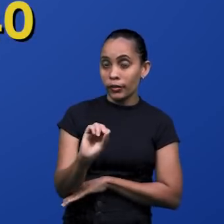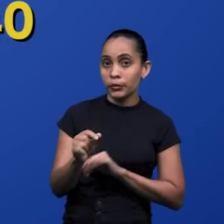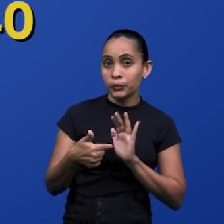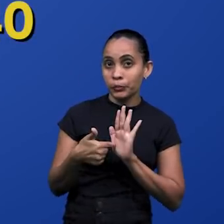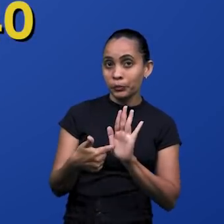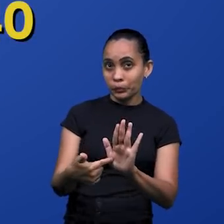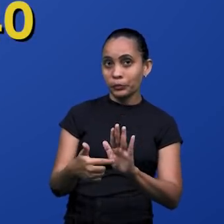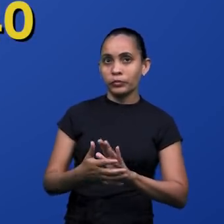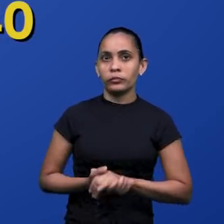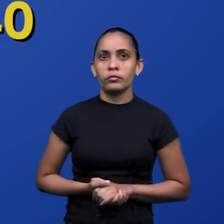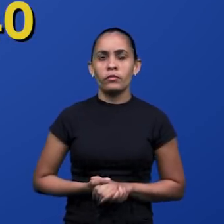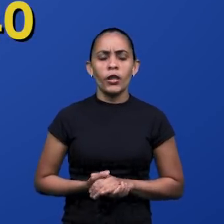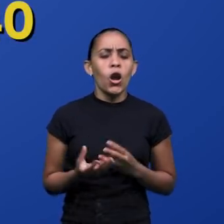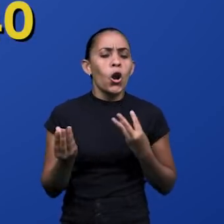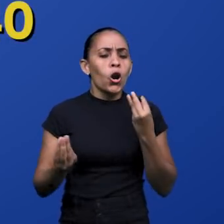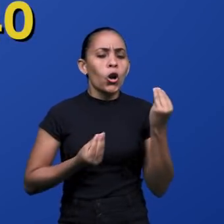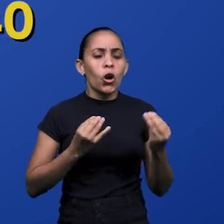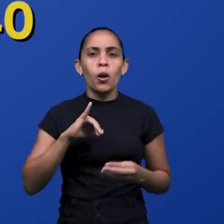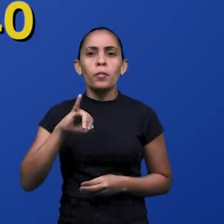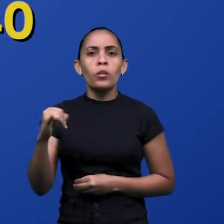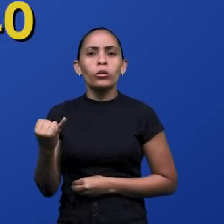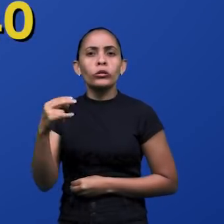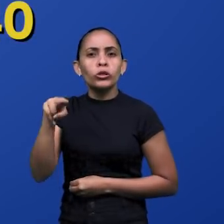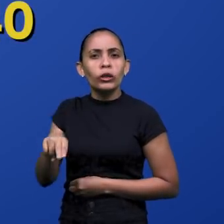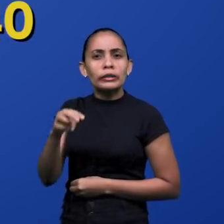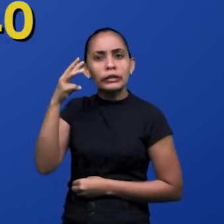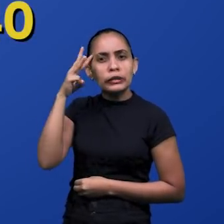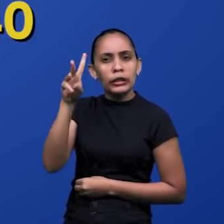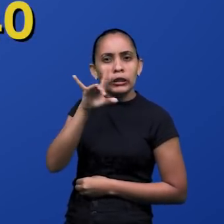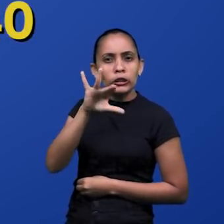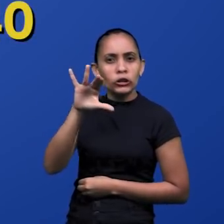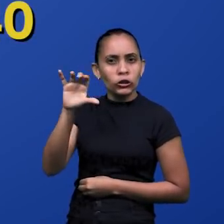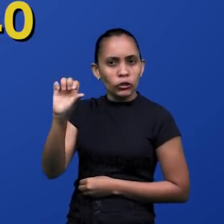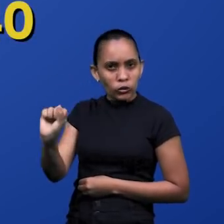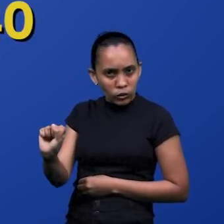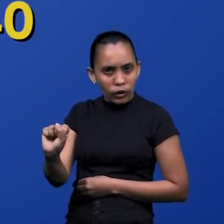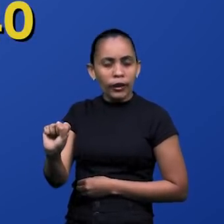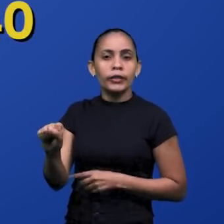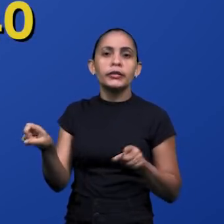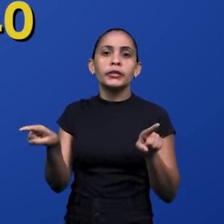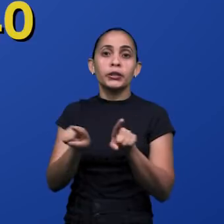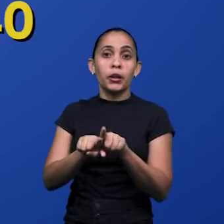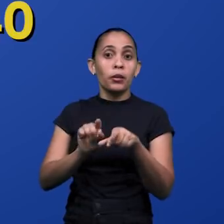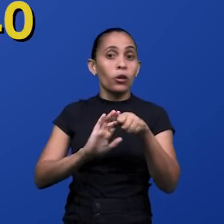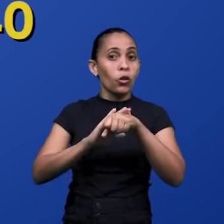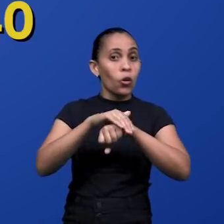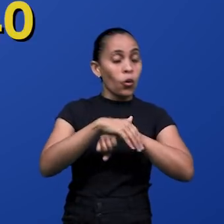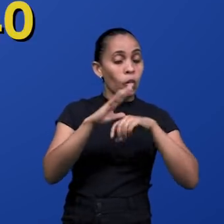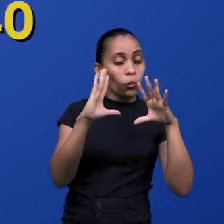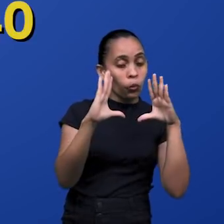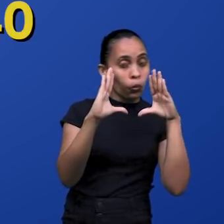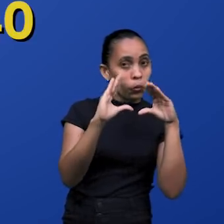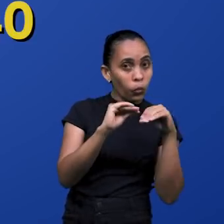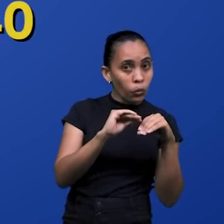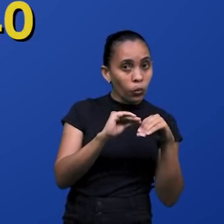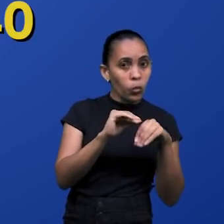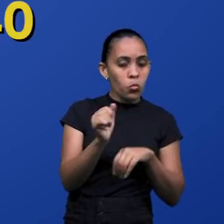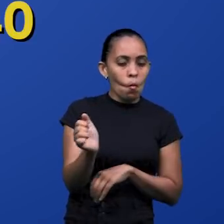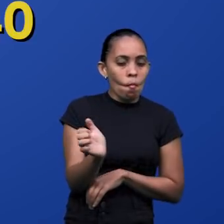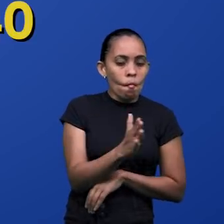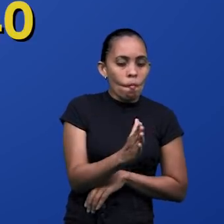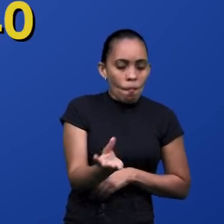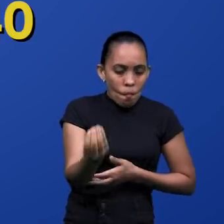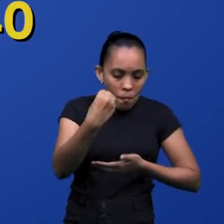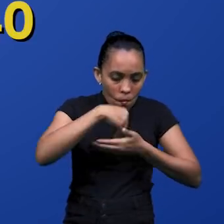diz: Pois, como Jonas esteve 3 dias e 3 noites no ventre do peixe, assim estará o Filho do Homem